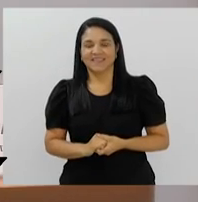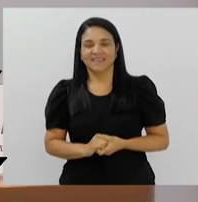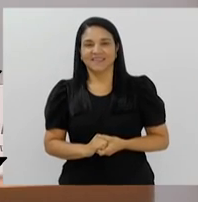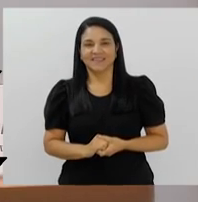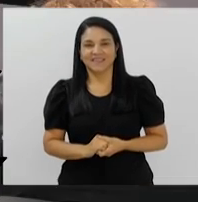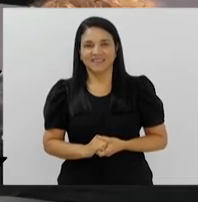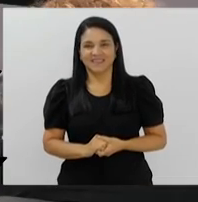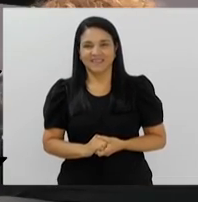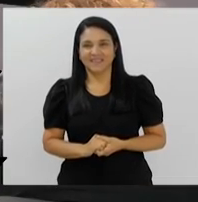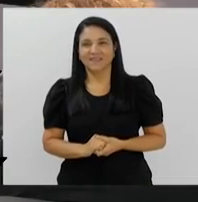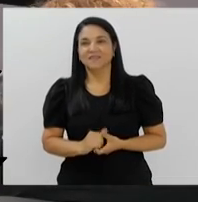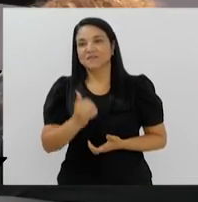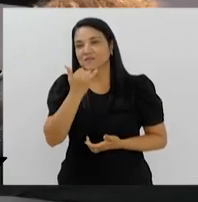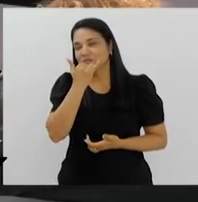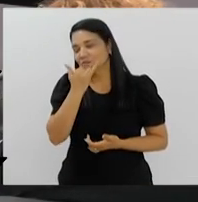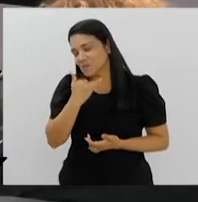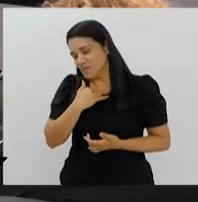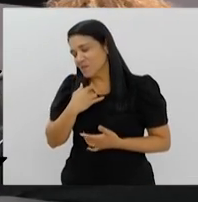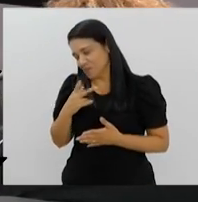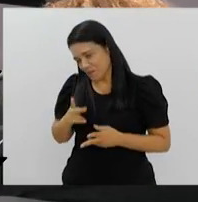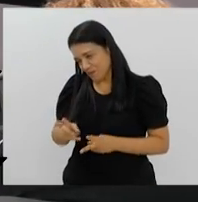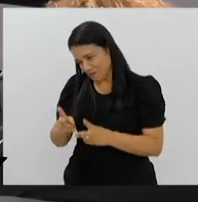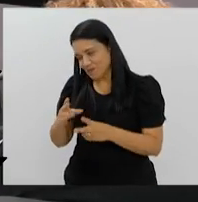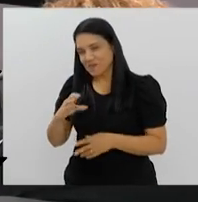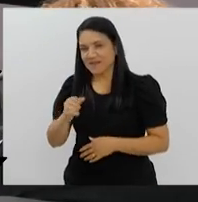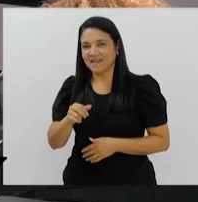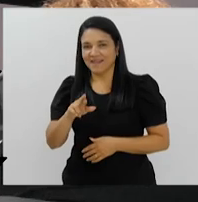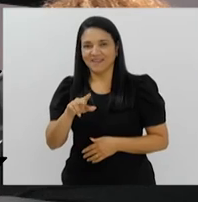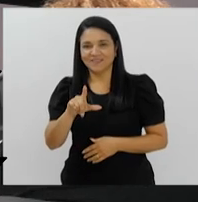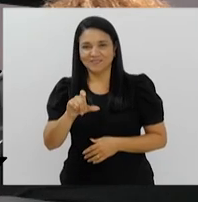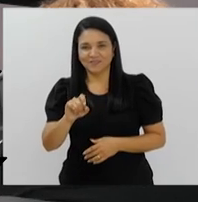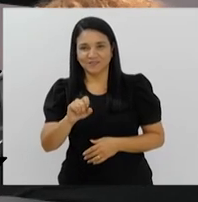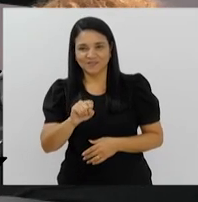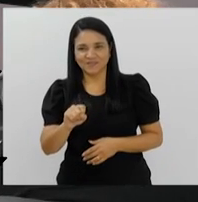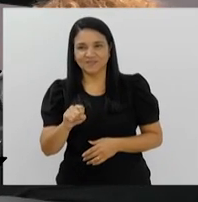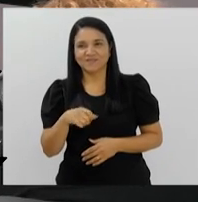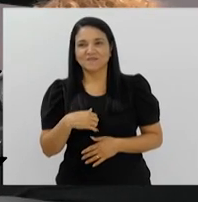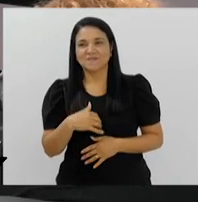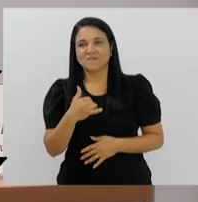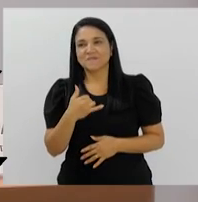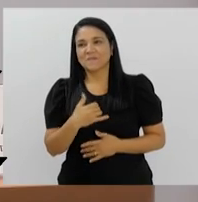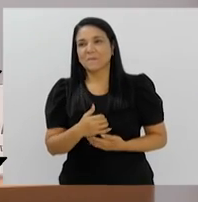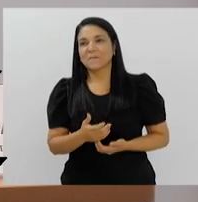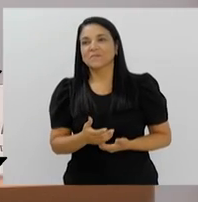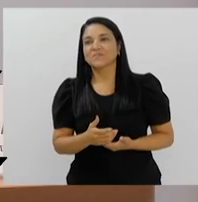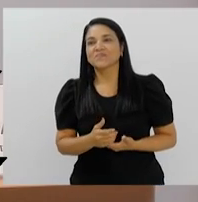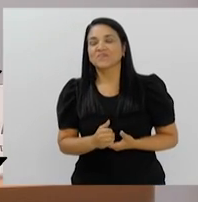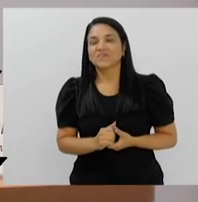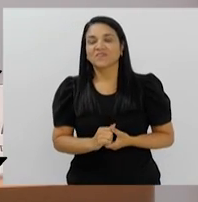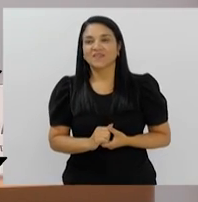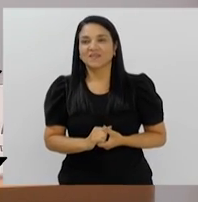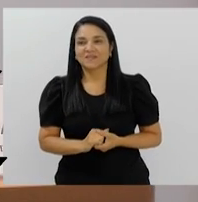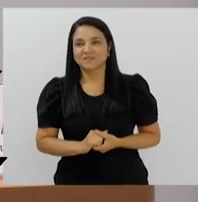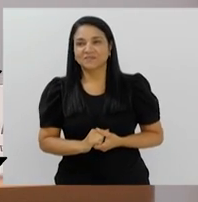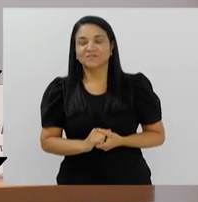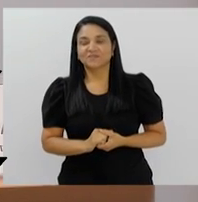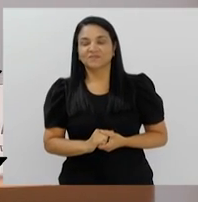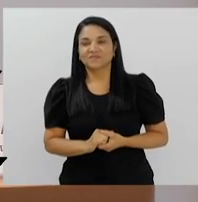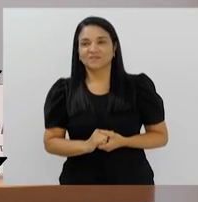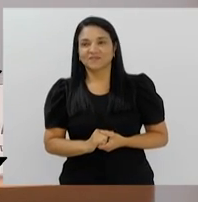Car desculpa pode continuar caros Perdão bom eh